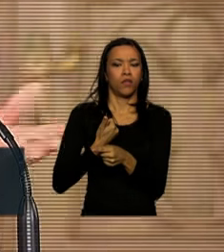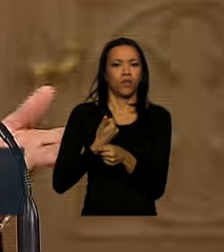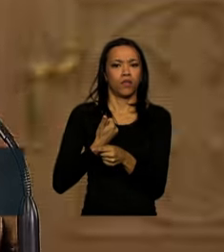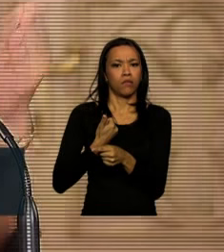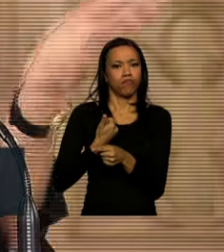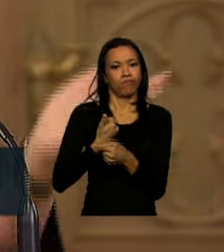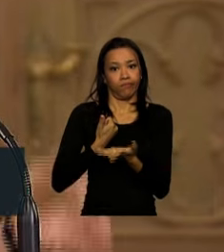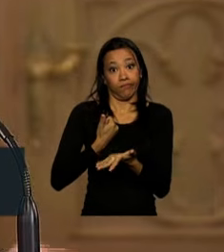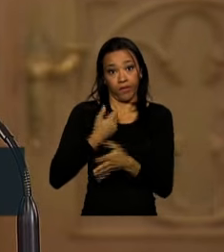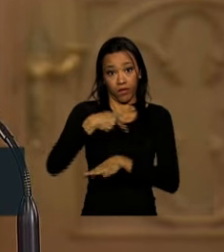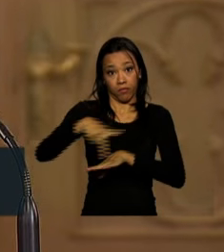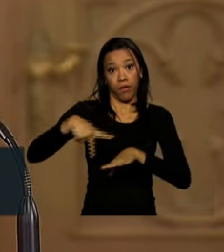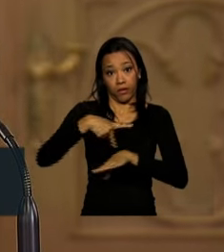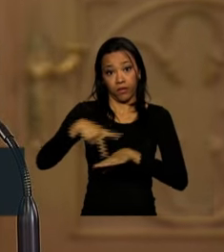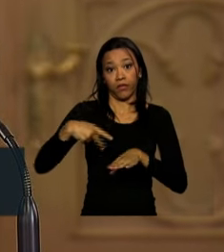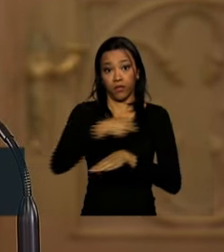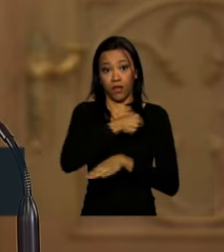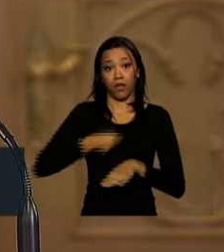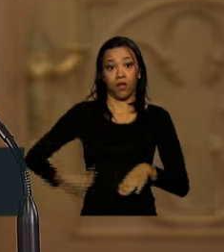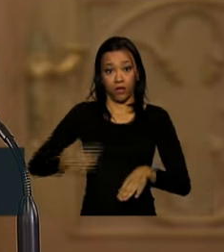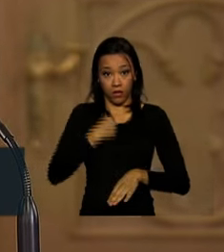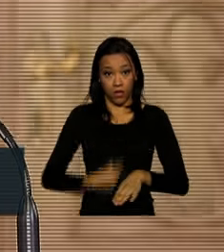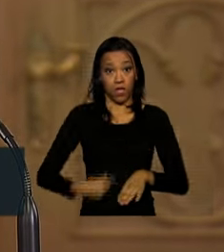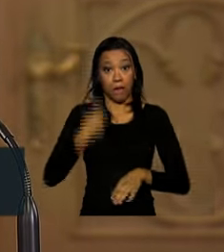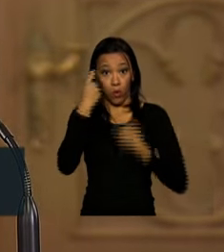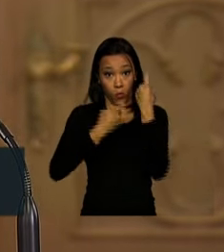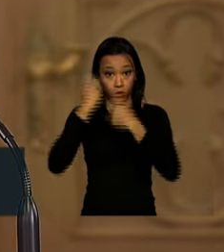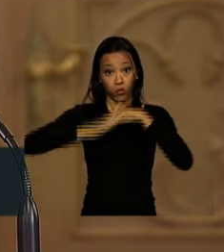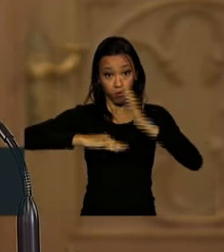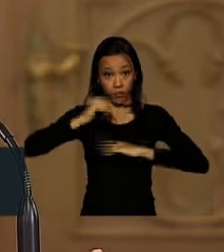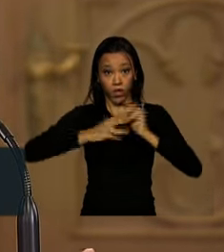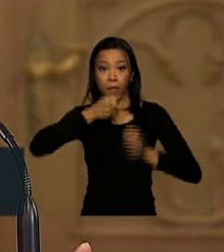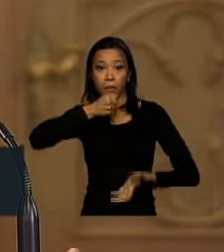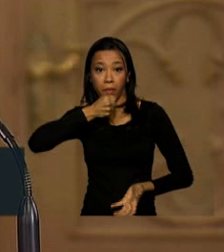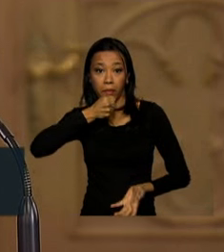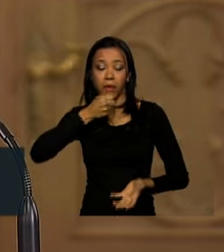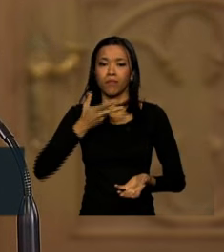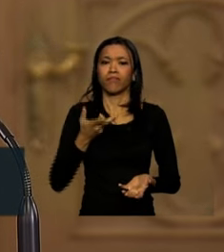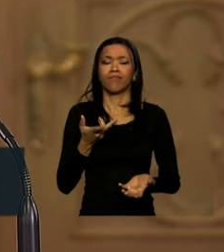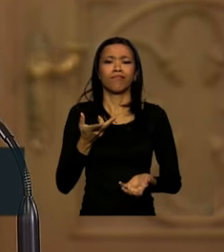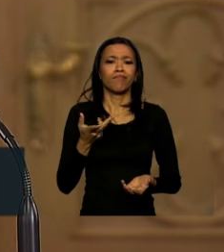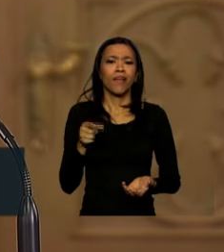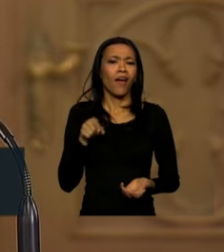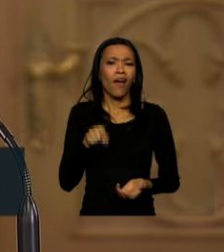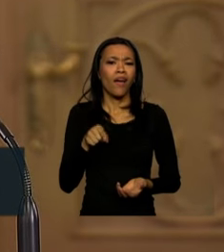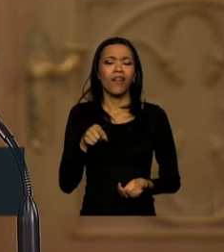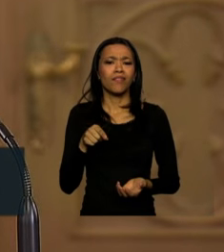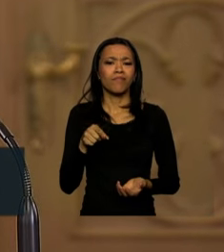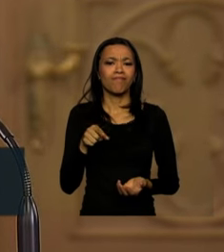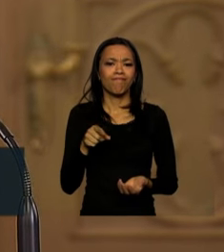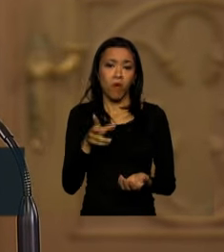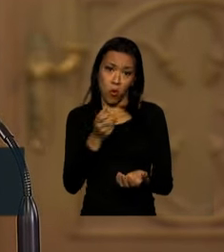na Suécia, a preocupação dos jornalistas suecos, ela não prevalece na medida em que o